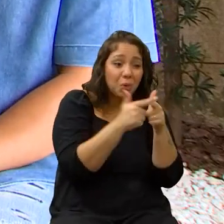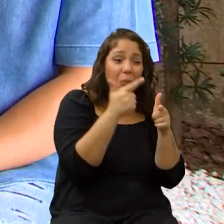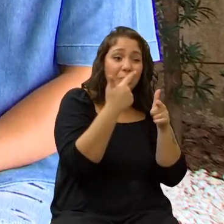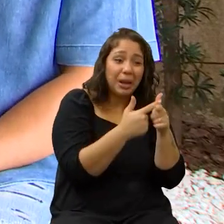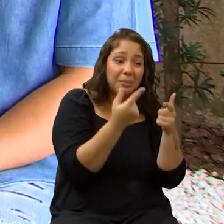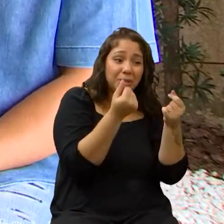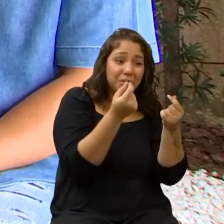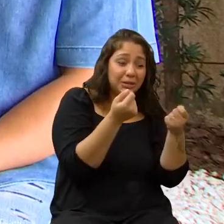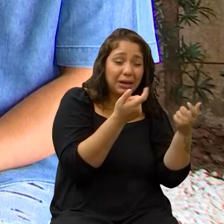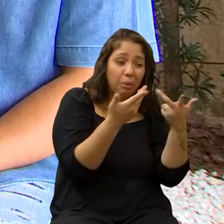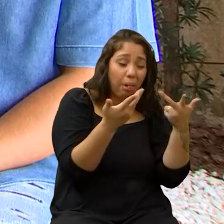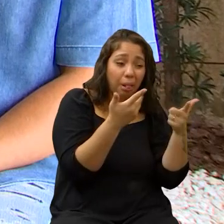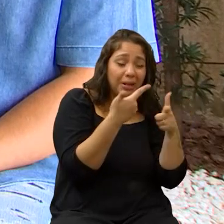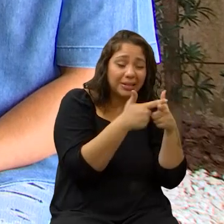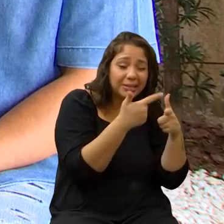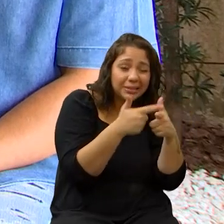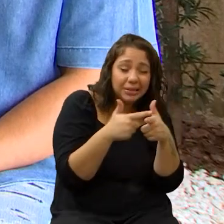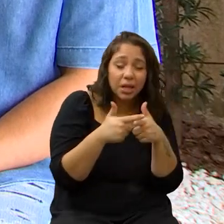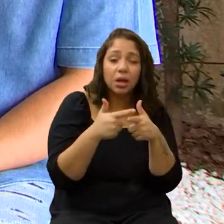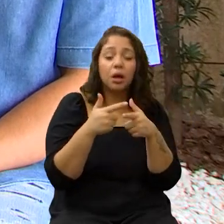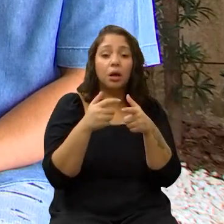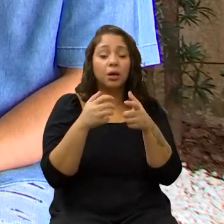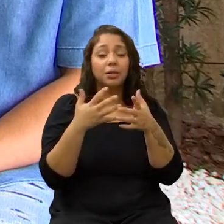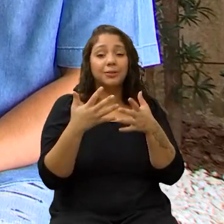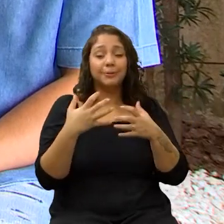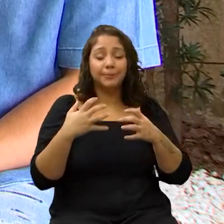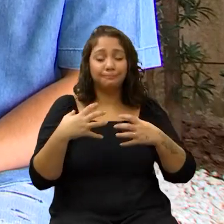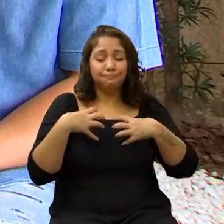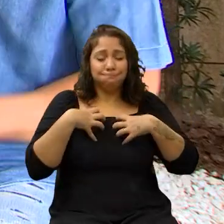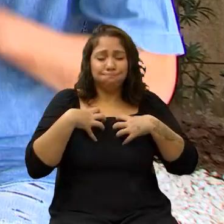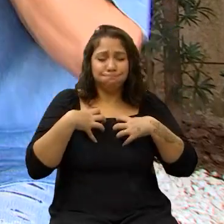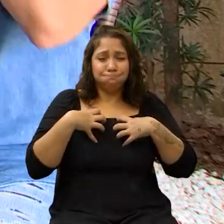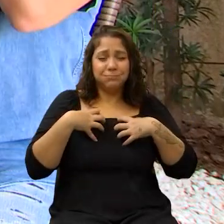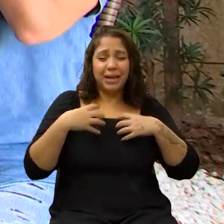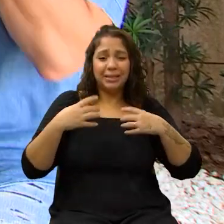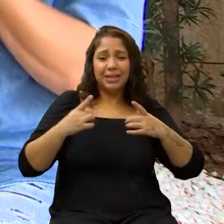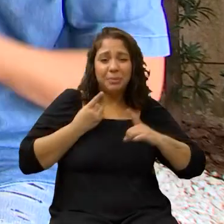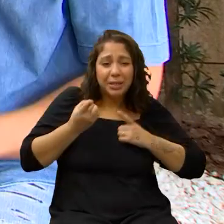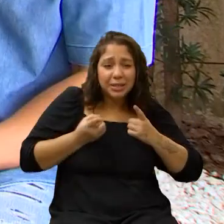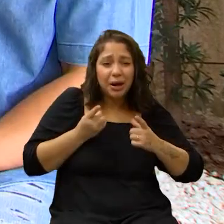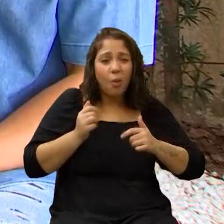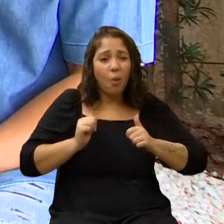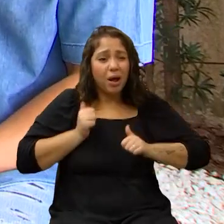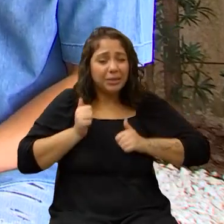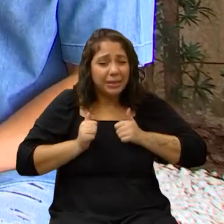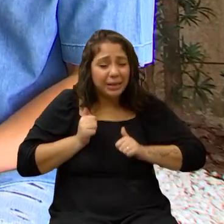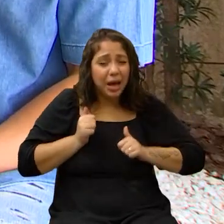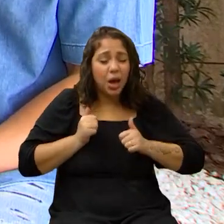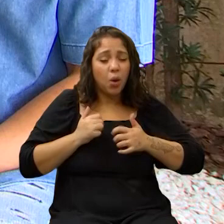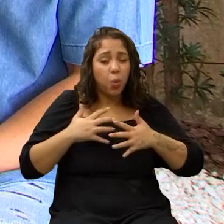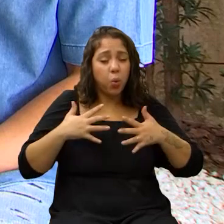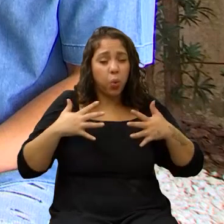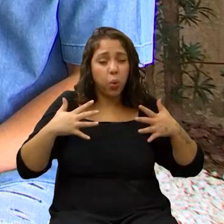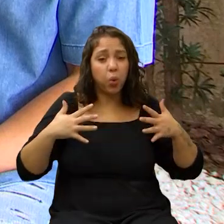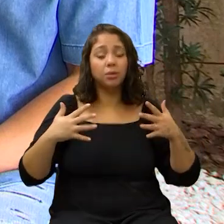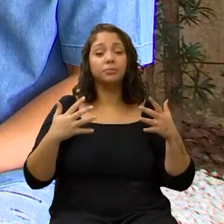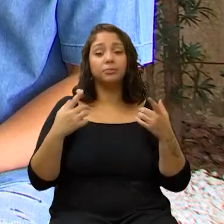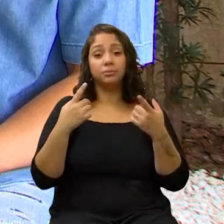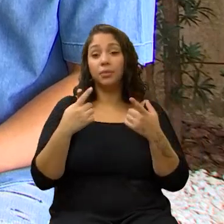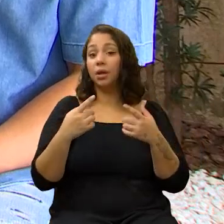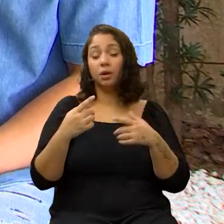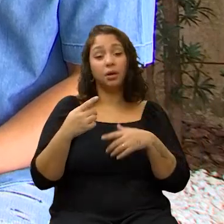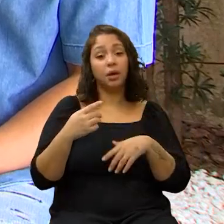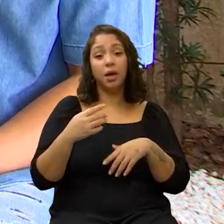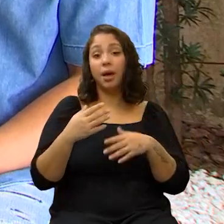você entra numa ciranda financeira. Aquilo aumenta a ansiedade das pessoas, gera depressão, porque aí uma das principais razões